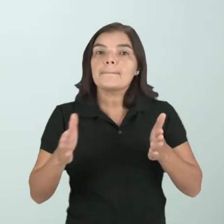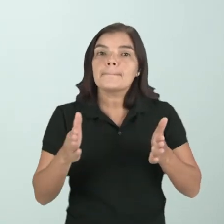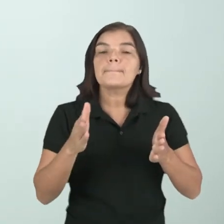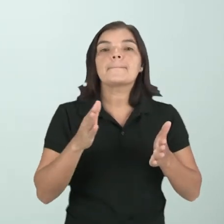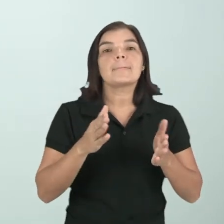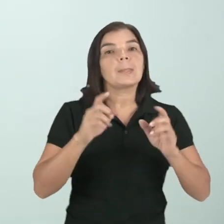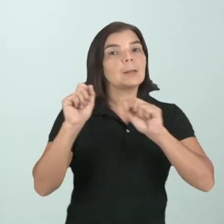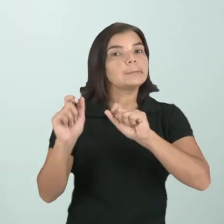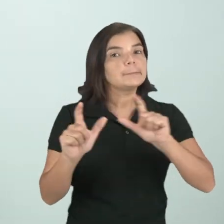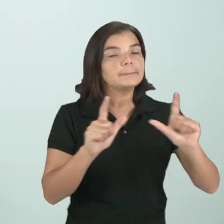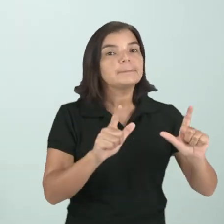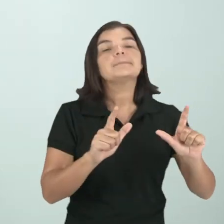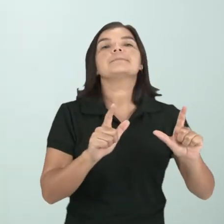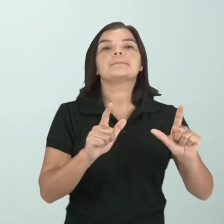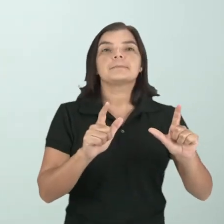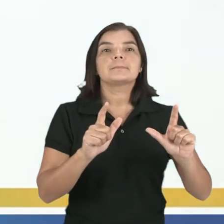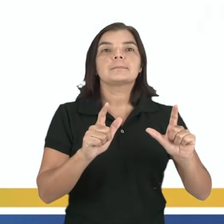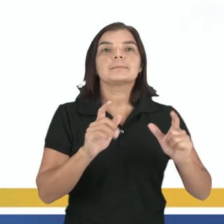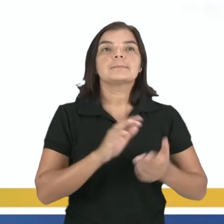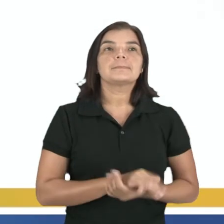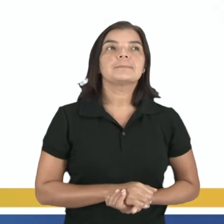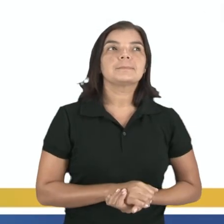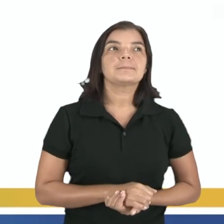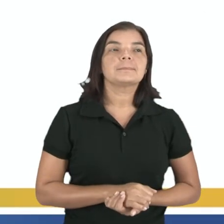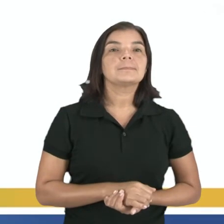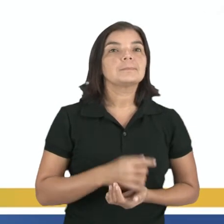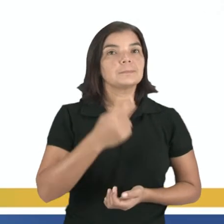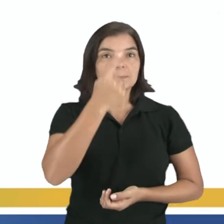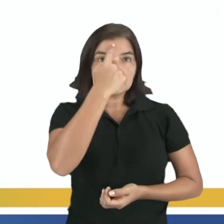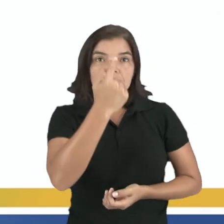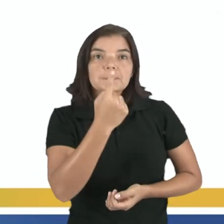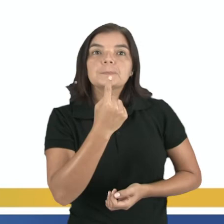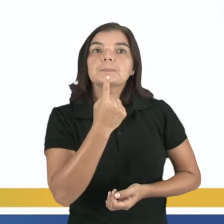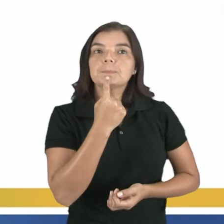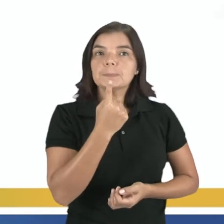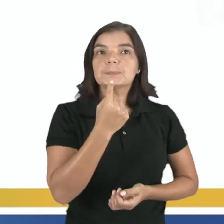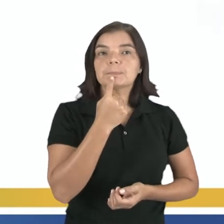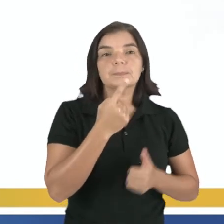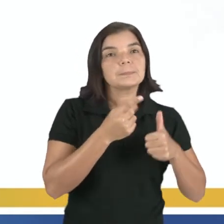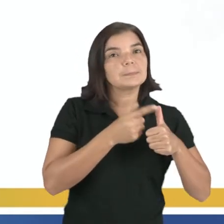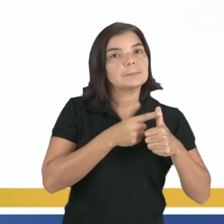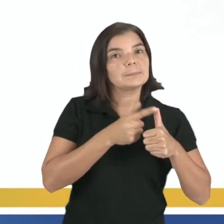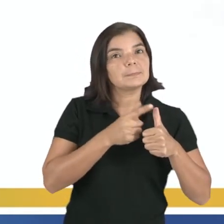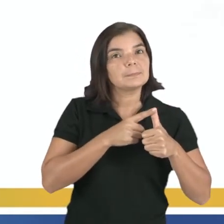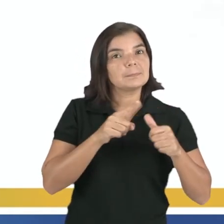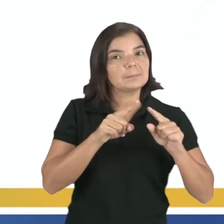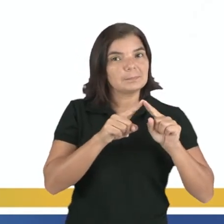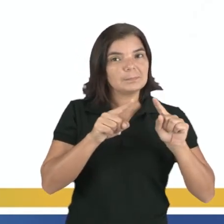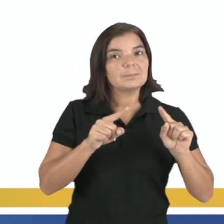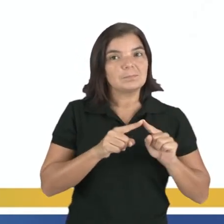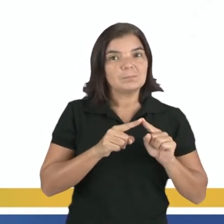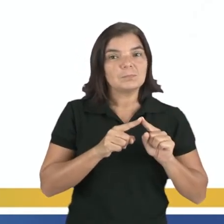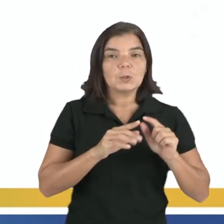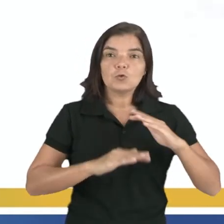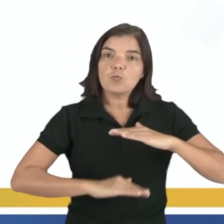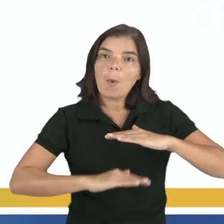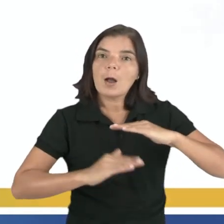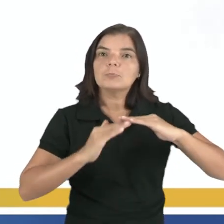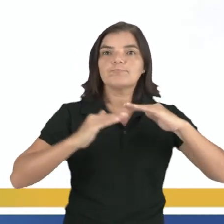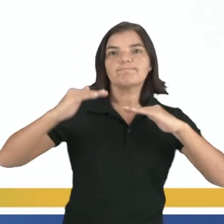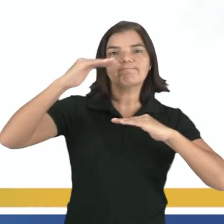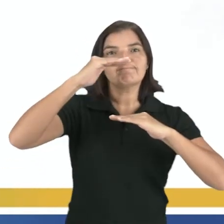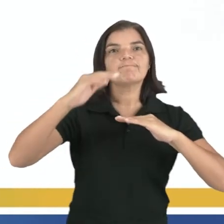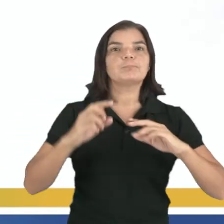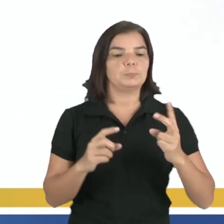no slide, ó, voltando para cá, eu coloquei essa figurinha aí, ó. Na primeira barra, começando de baixo para cima, nós